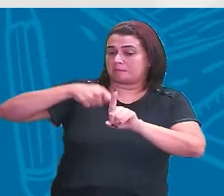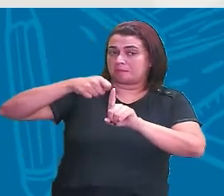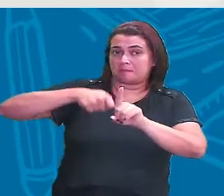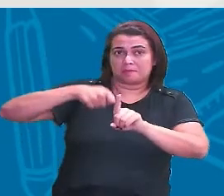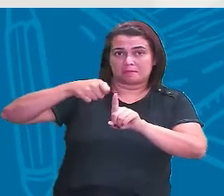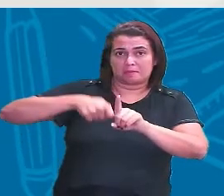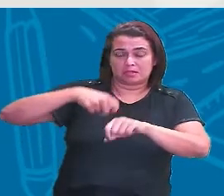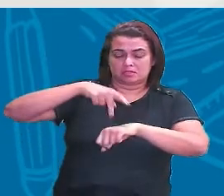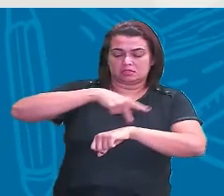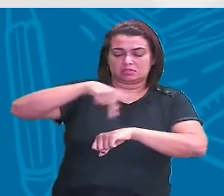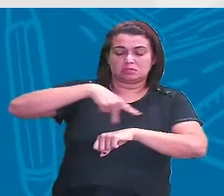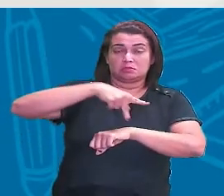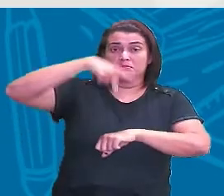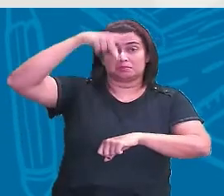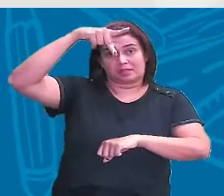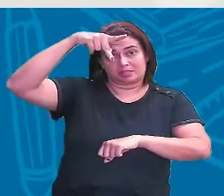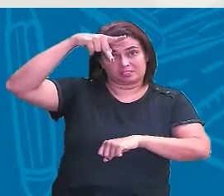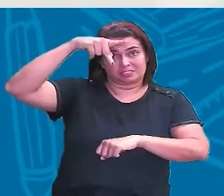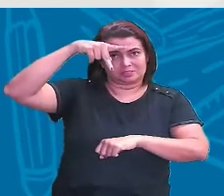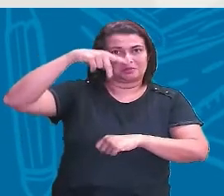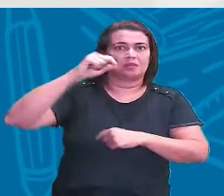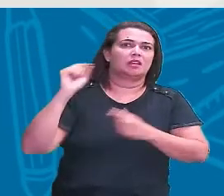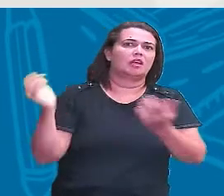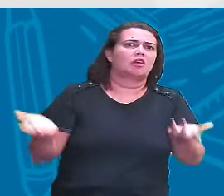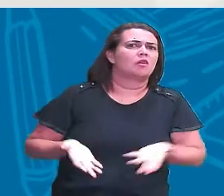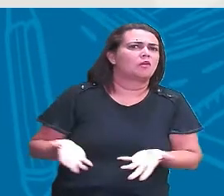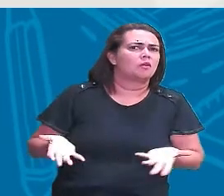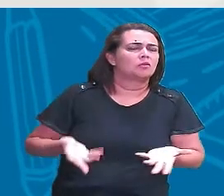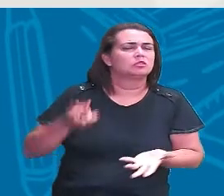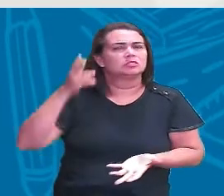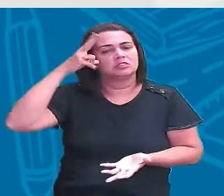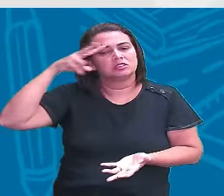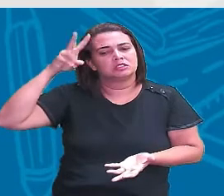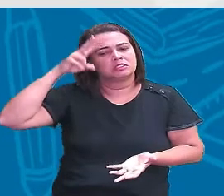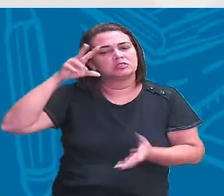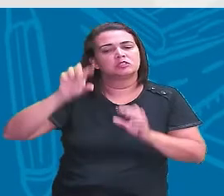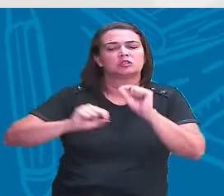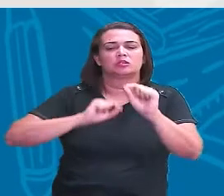no mês aí da Páscoa e a história de hoje é